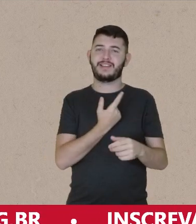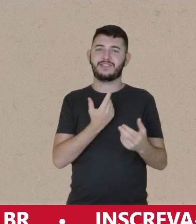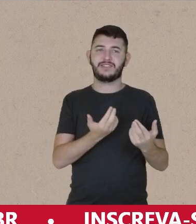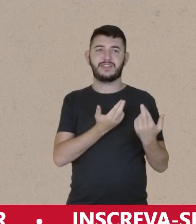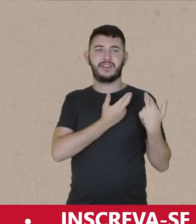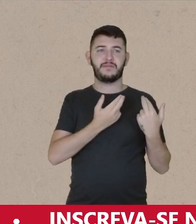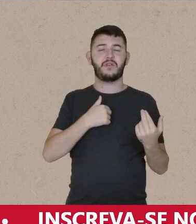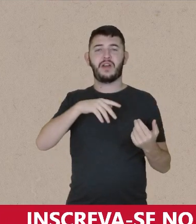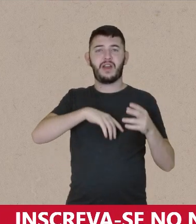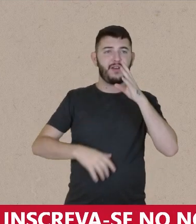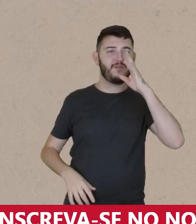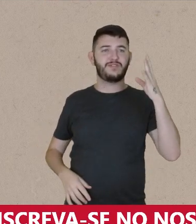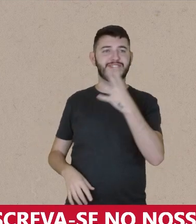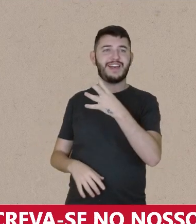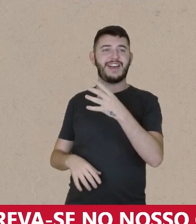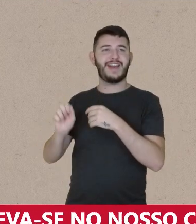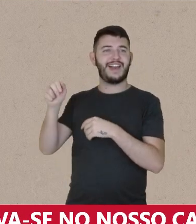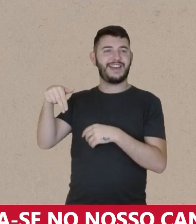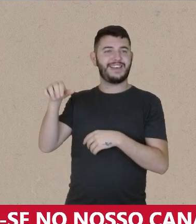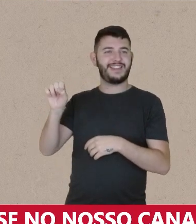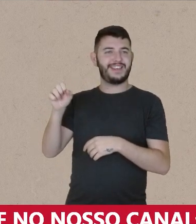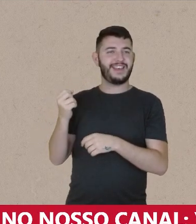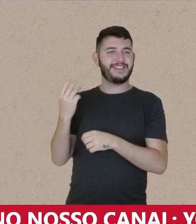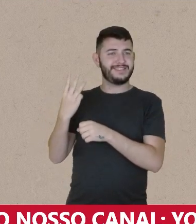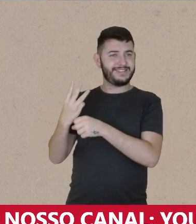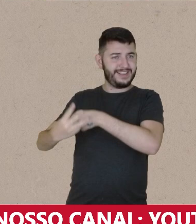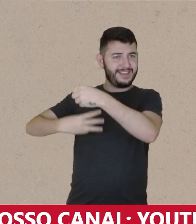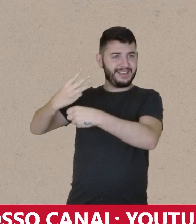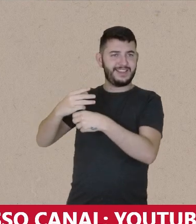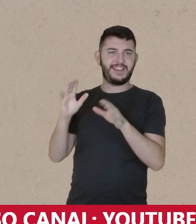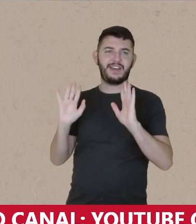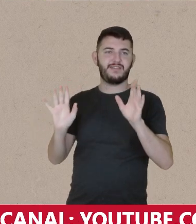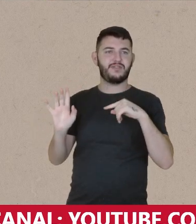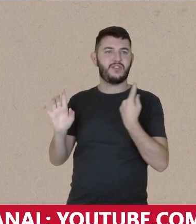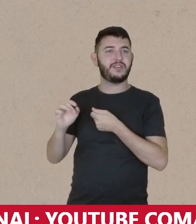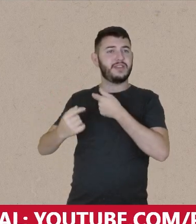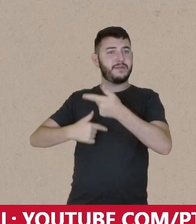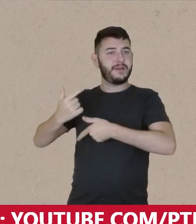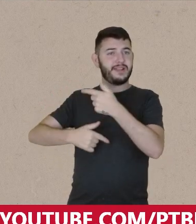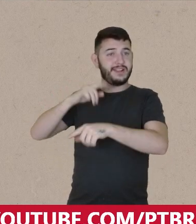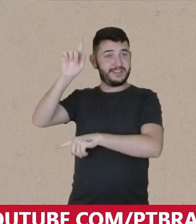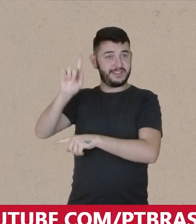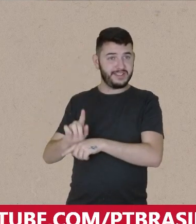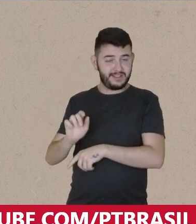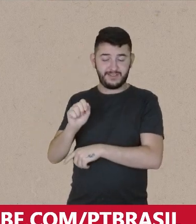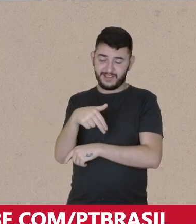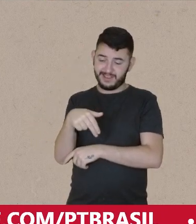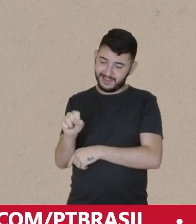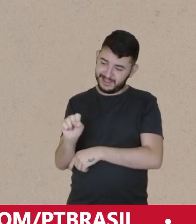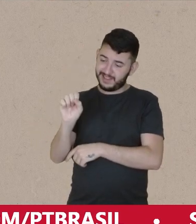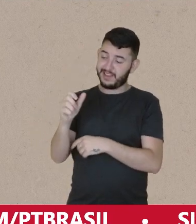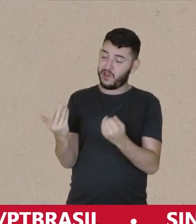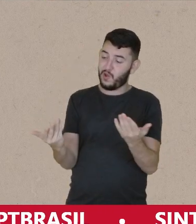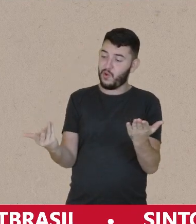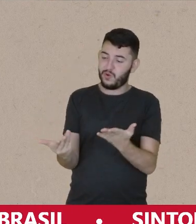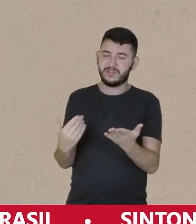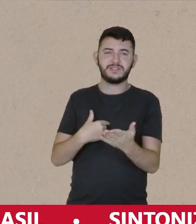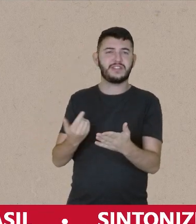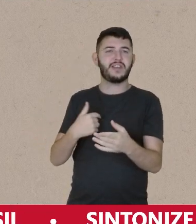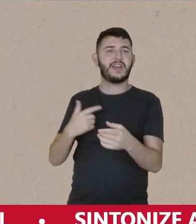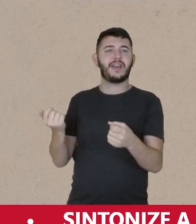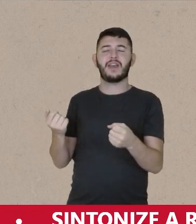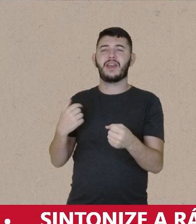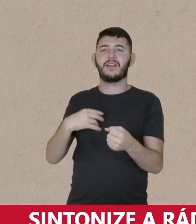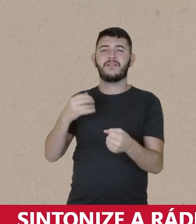daqui a 3 anos. A gente tem que atuar na gestão da ANS hoje, para impedir que ela continue, né,